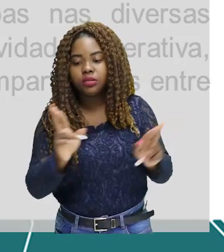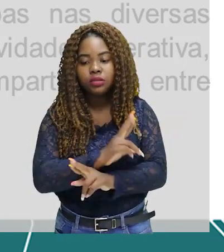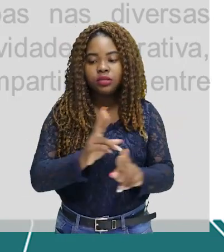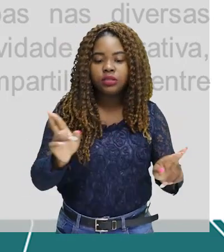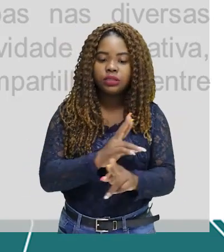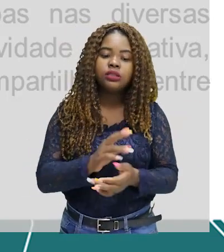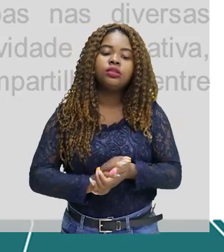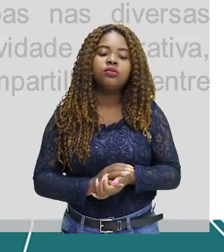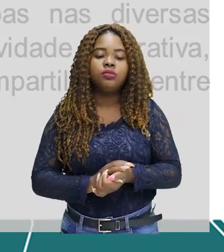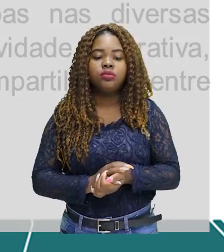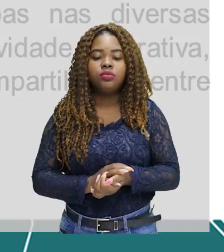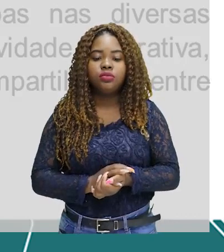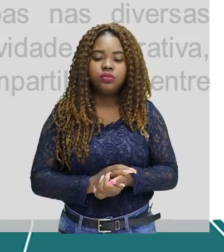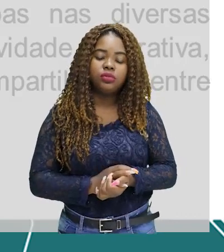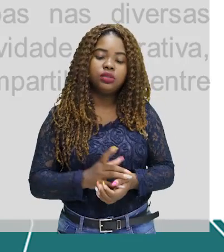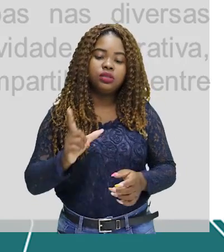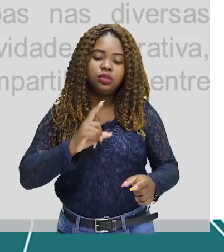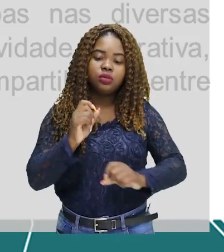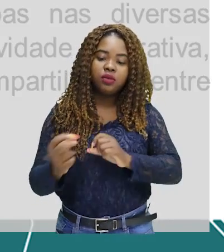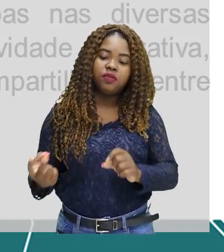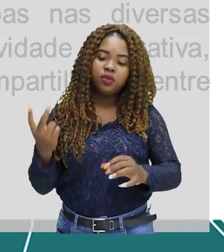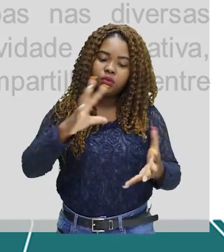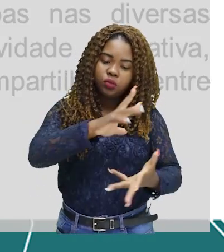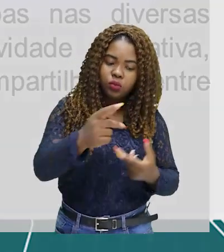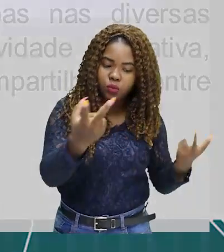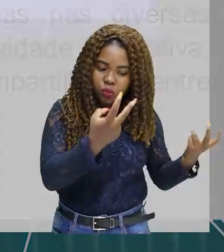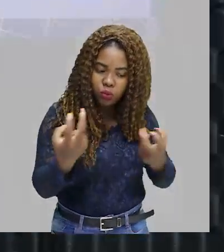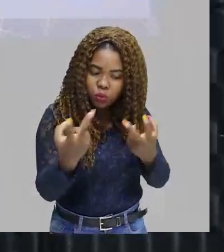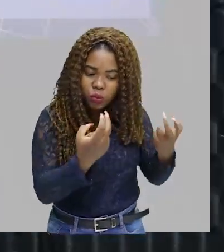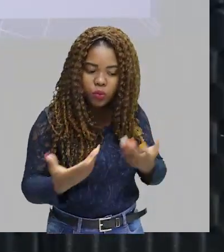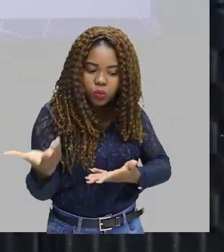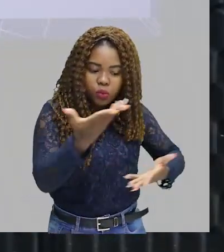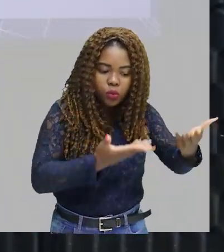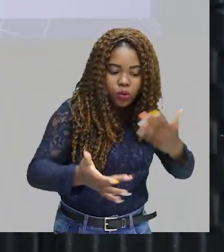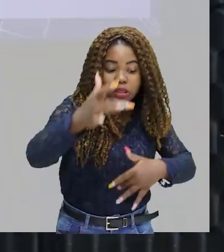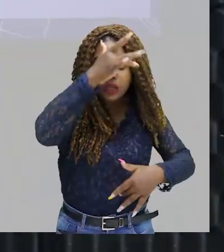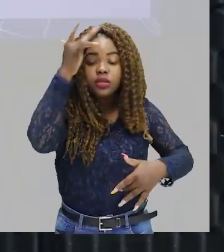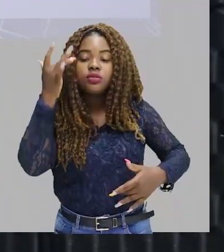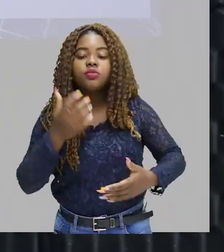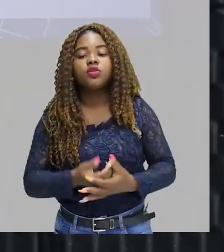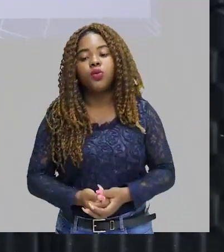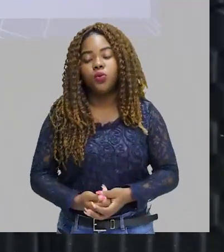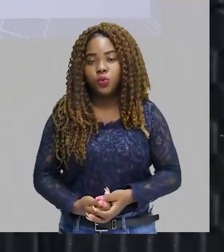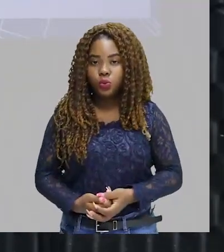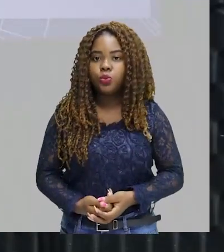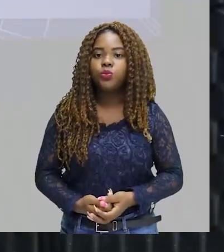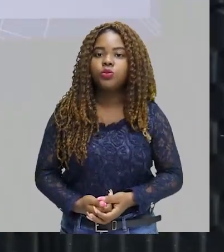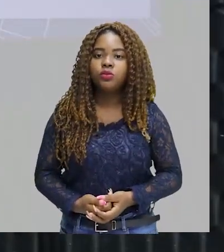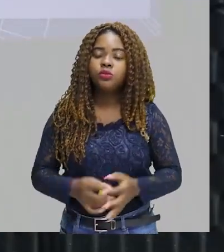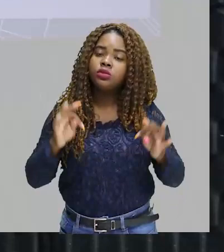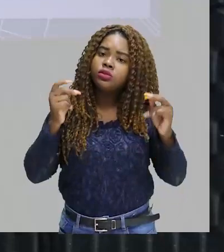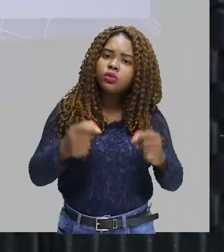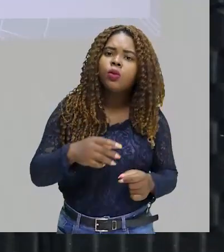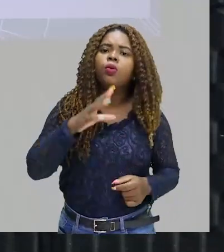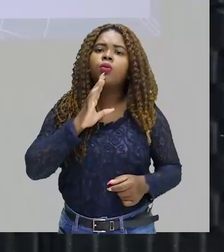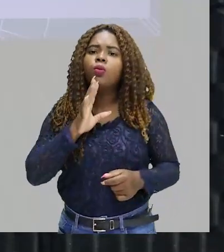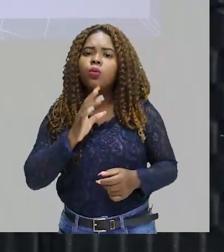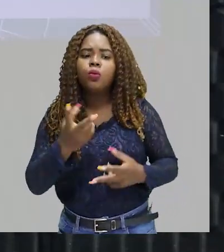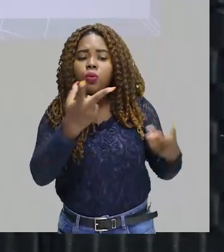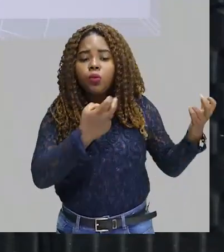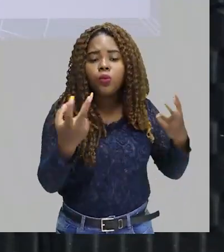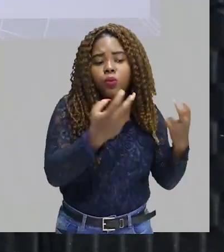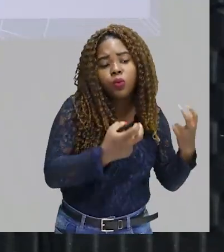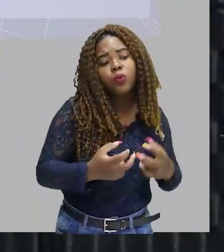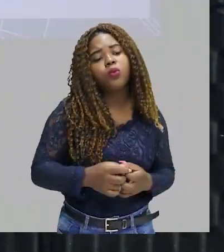os conhecimentos e valores de mundo compartilhado entre os sujeitos envolvidos. Então, a gente tem que ter todo um conhecimento sobre